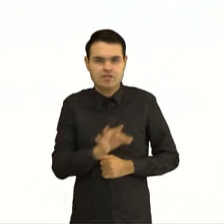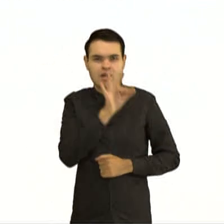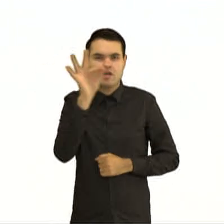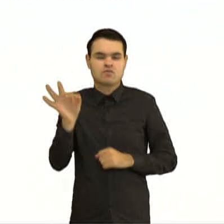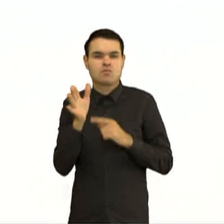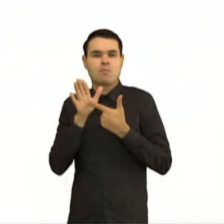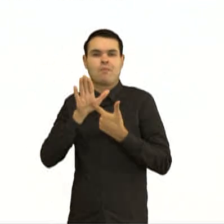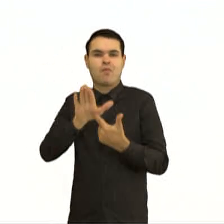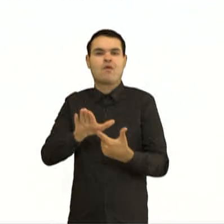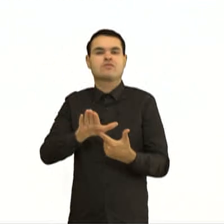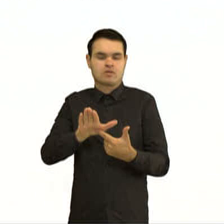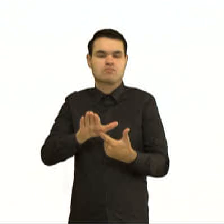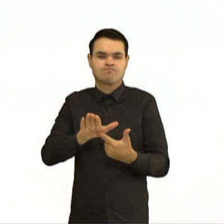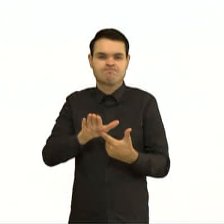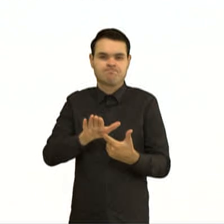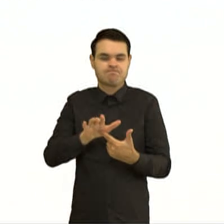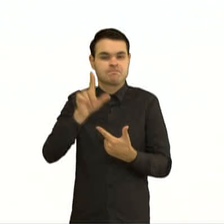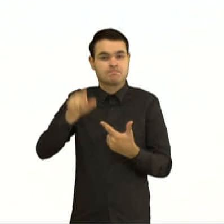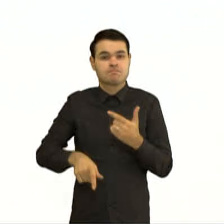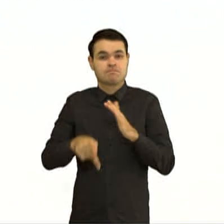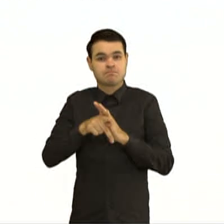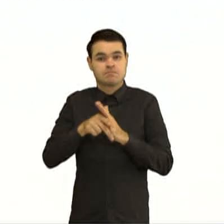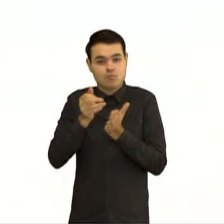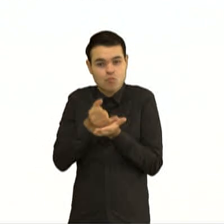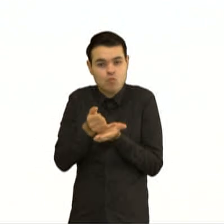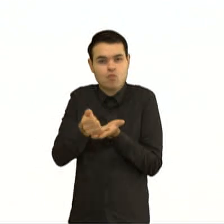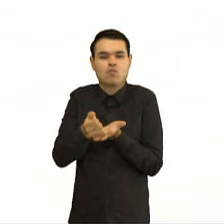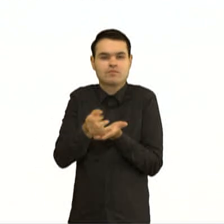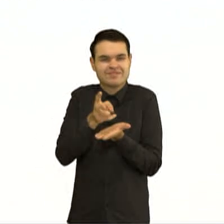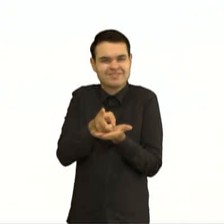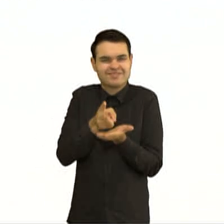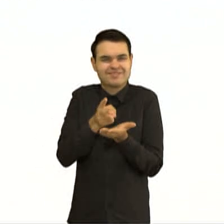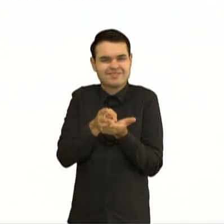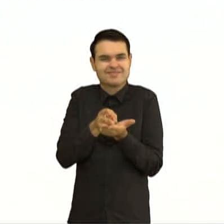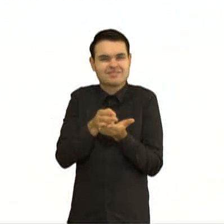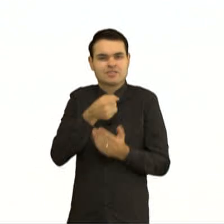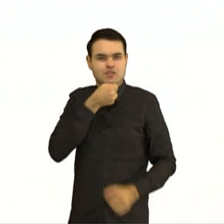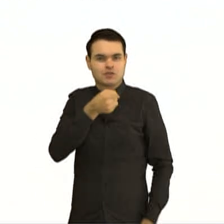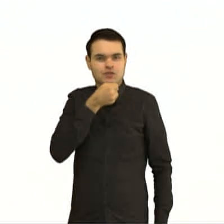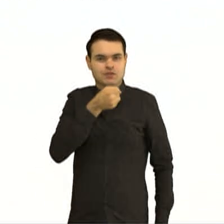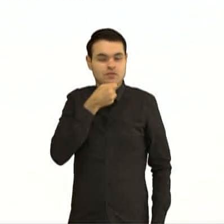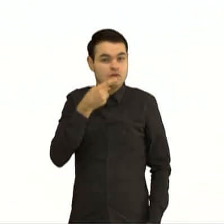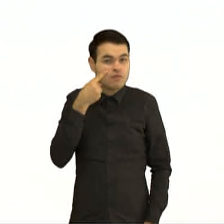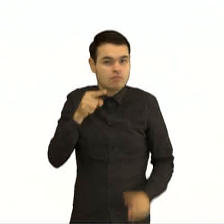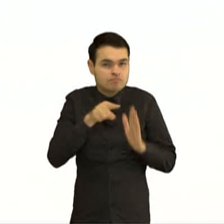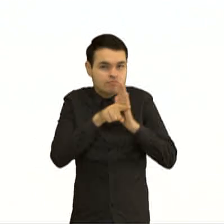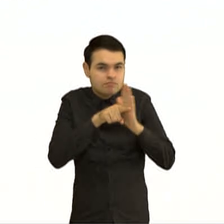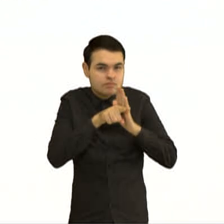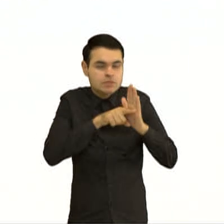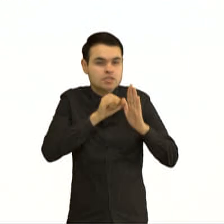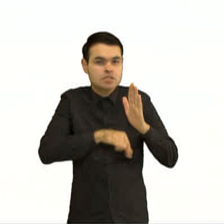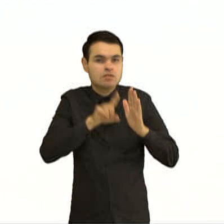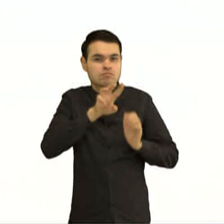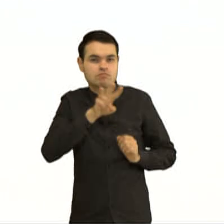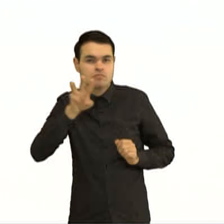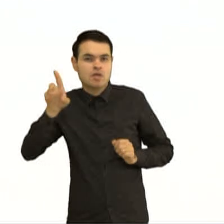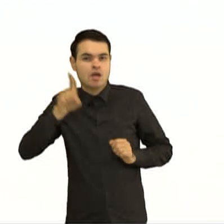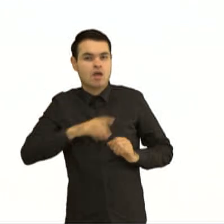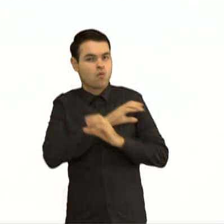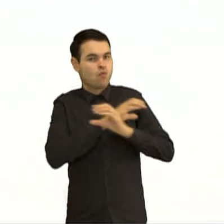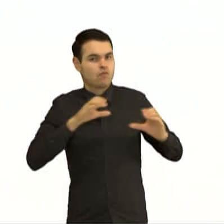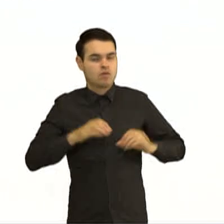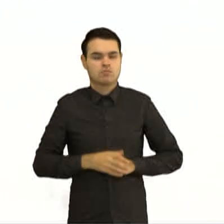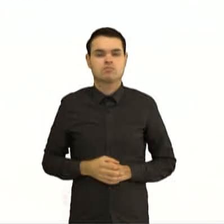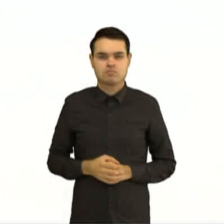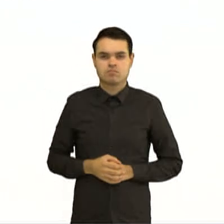Então, aqui é uma introdução de uma reportagem. Veja sempre também o site, né, se é confiável também. Vamos